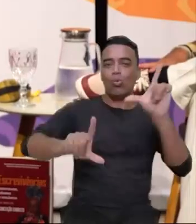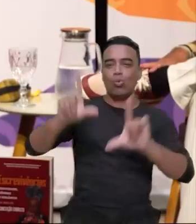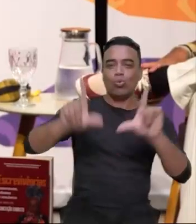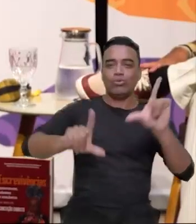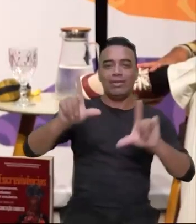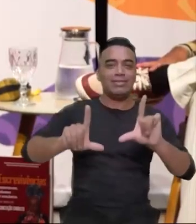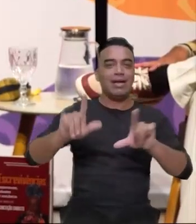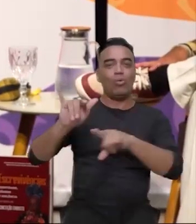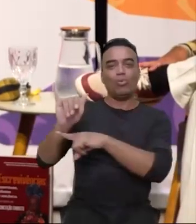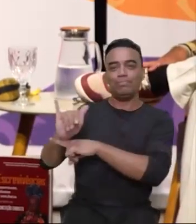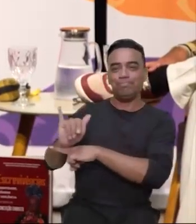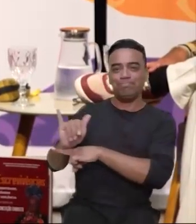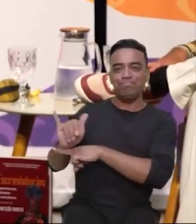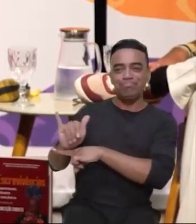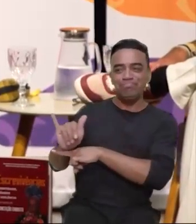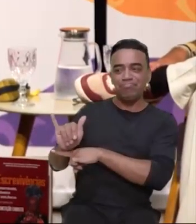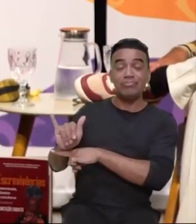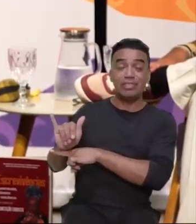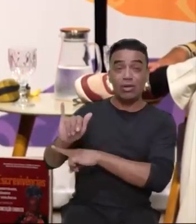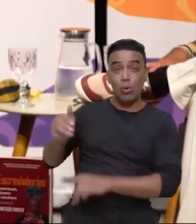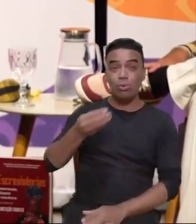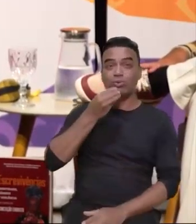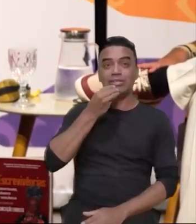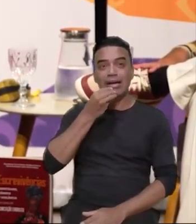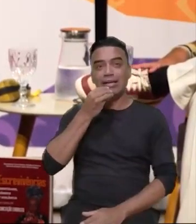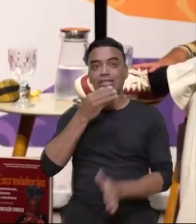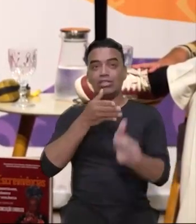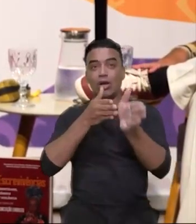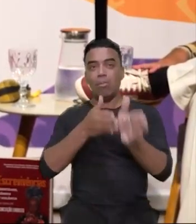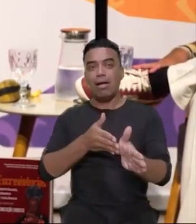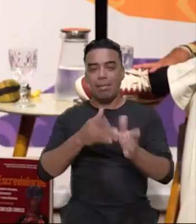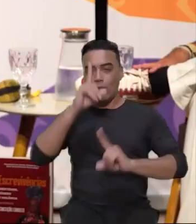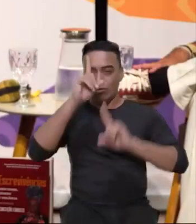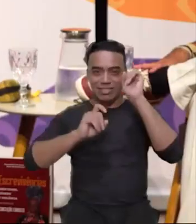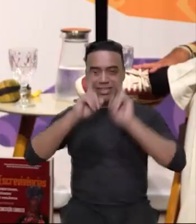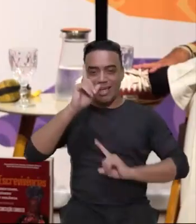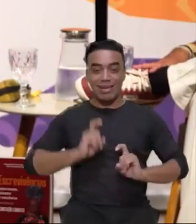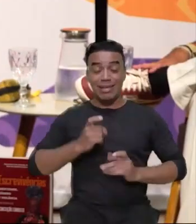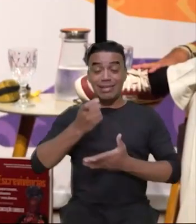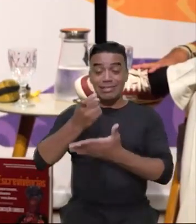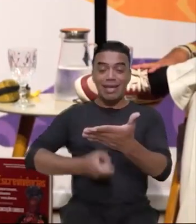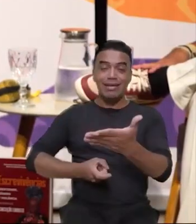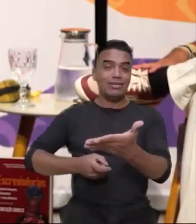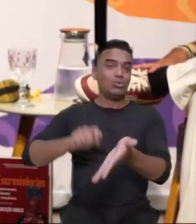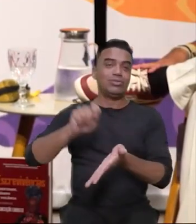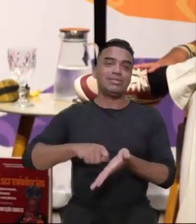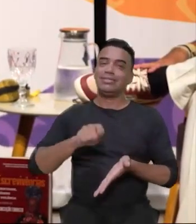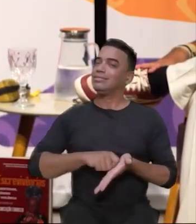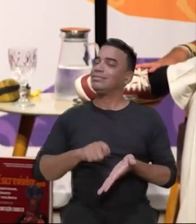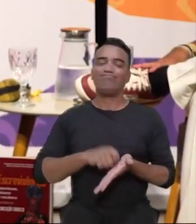televisão, ou mesmo no YouTube, está tendo a oportunidade de acompanhar o meu gesto. Agora, o texto escrito, não. O